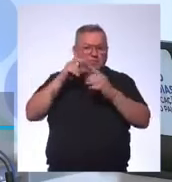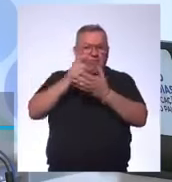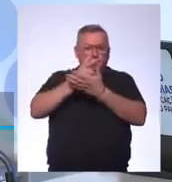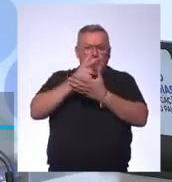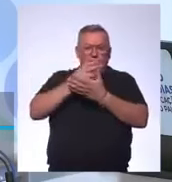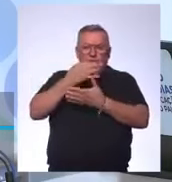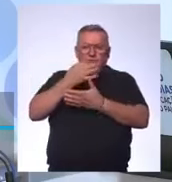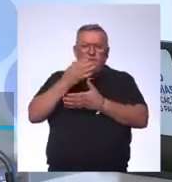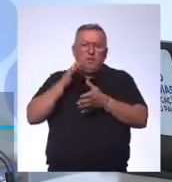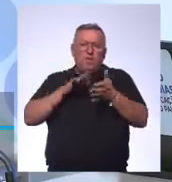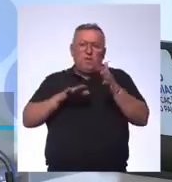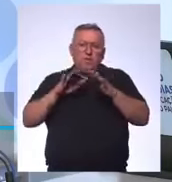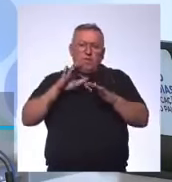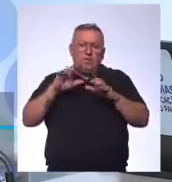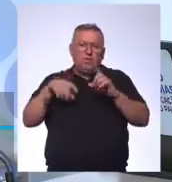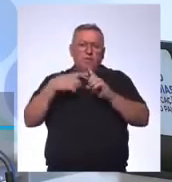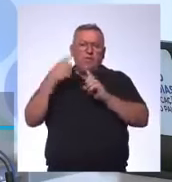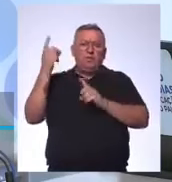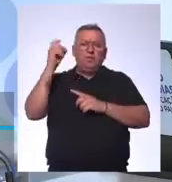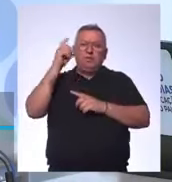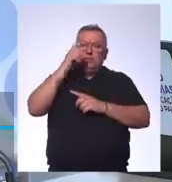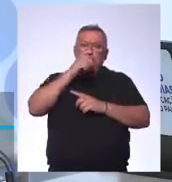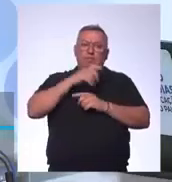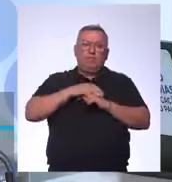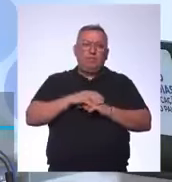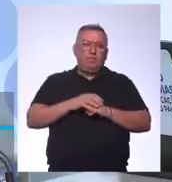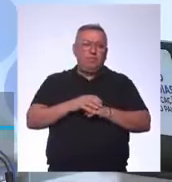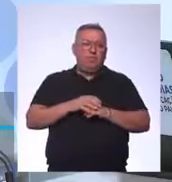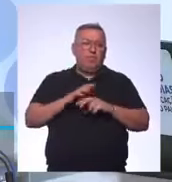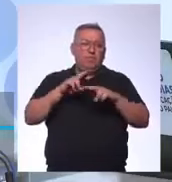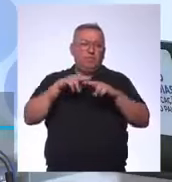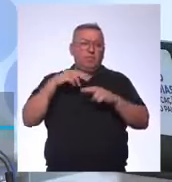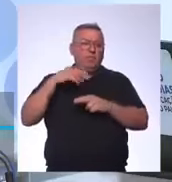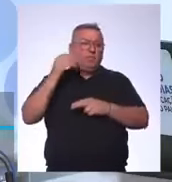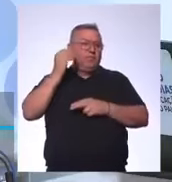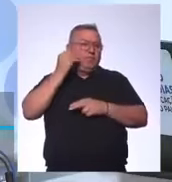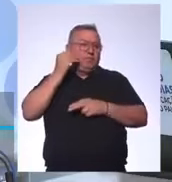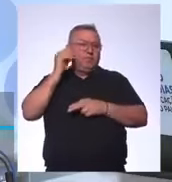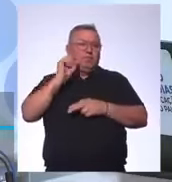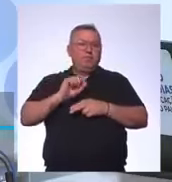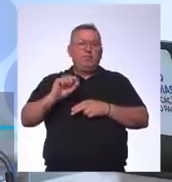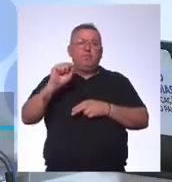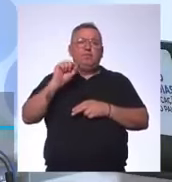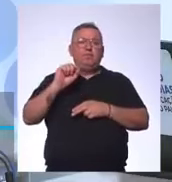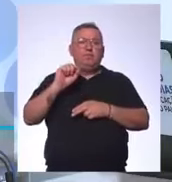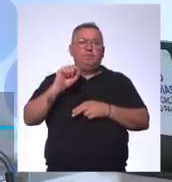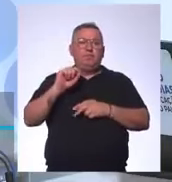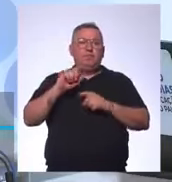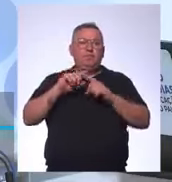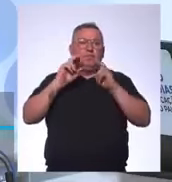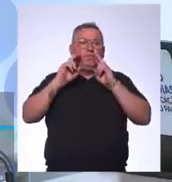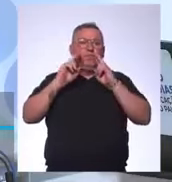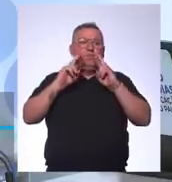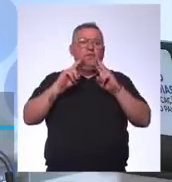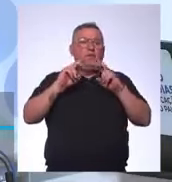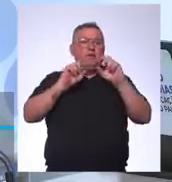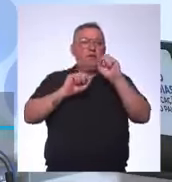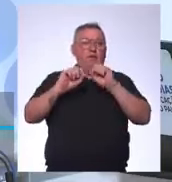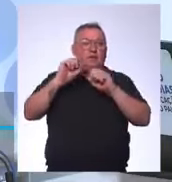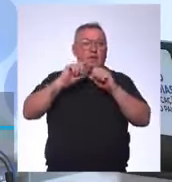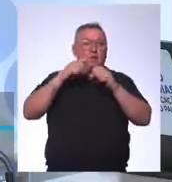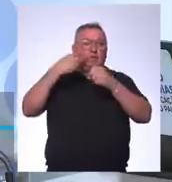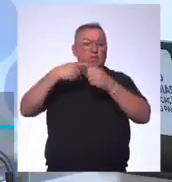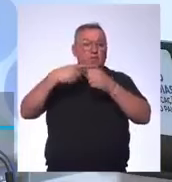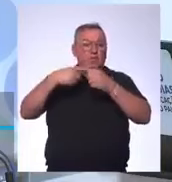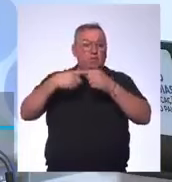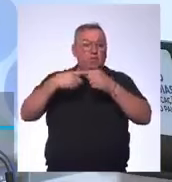que talvez ficasse difícil, né? Tanto que eu falei, eu tentei, assim, contemplar quem é do interior,